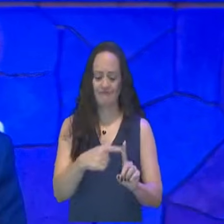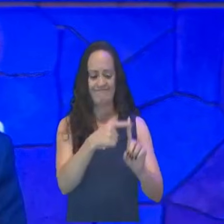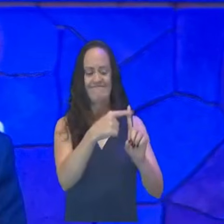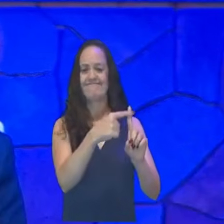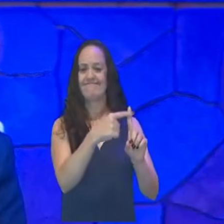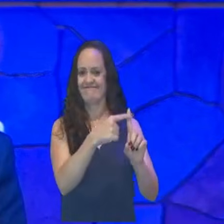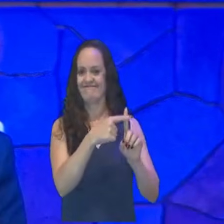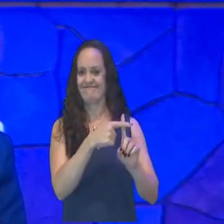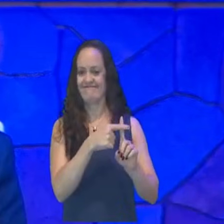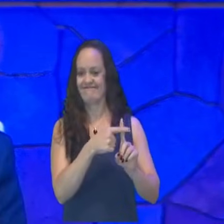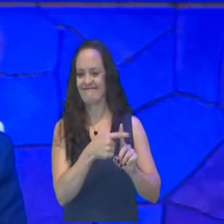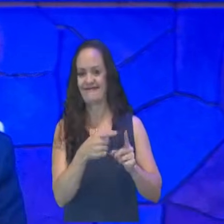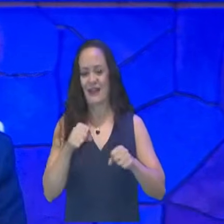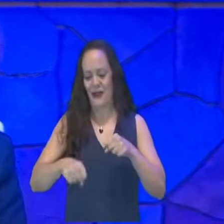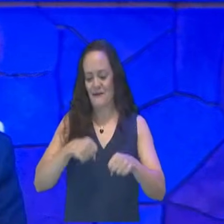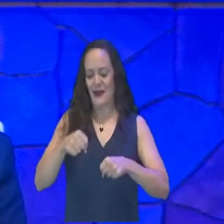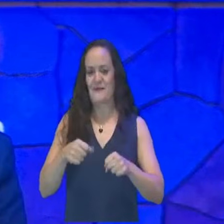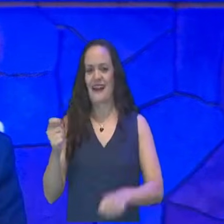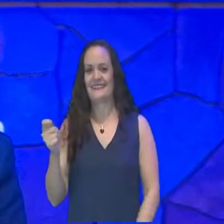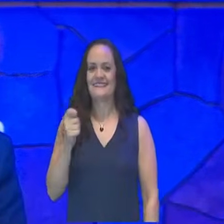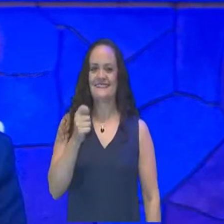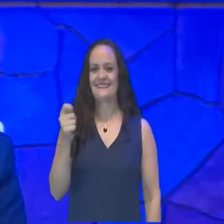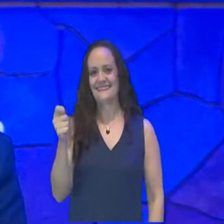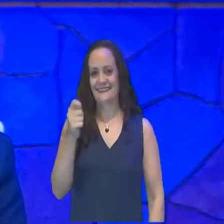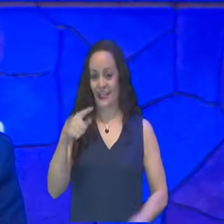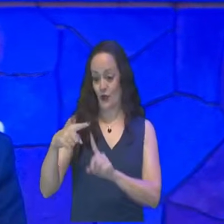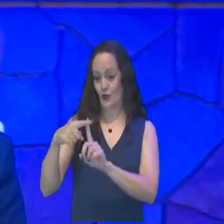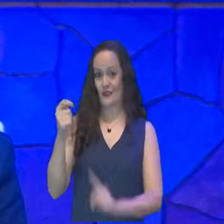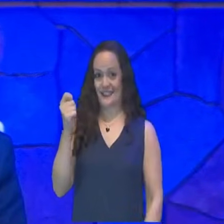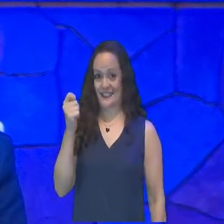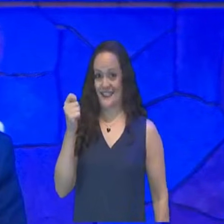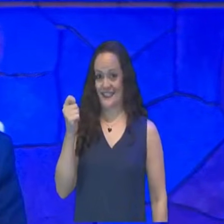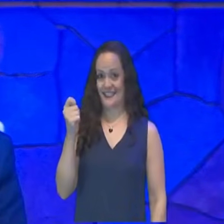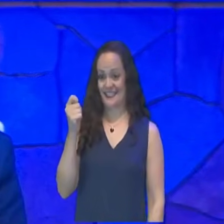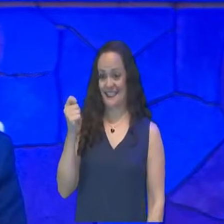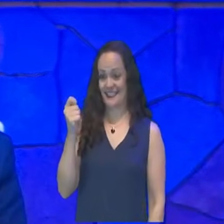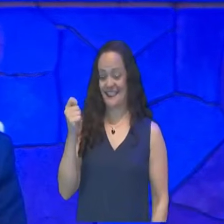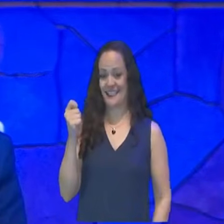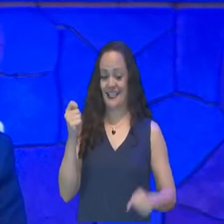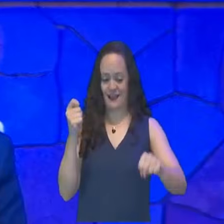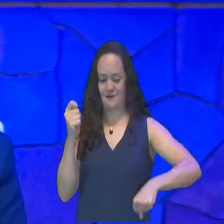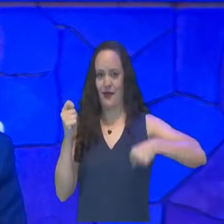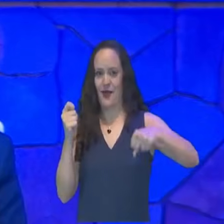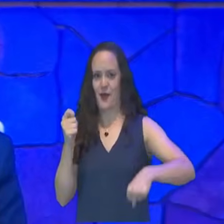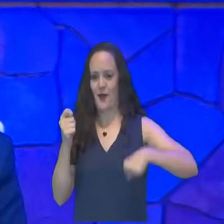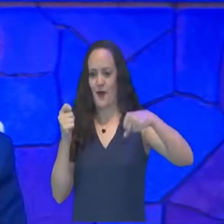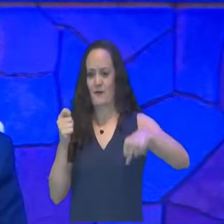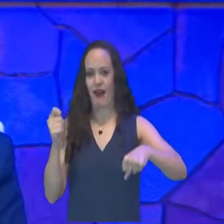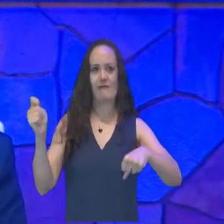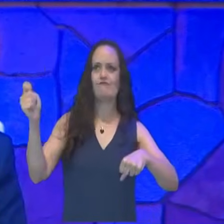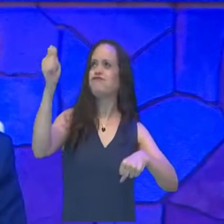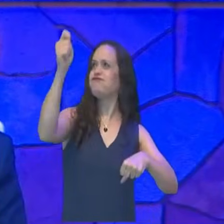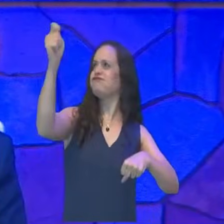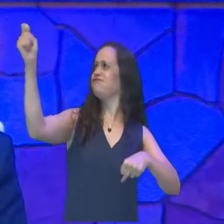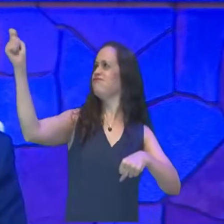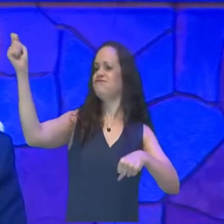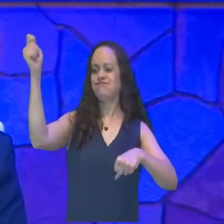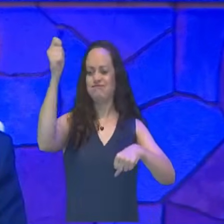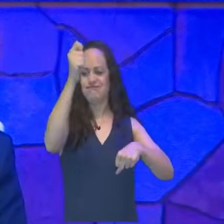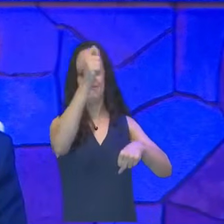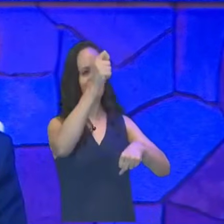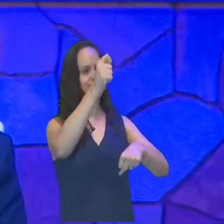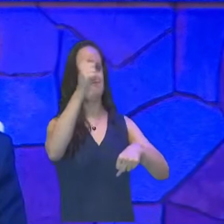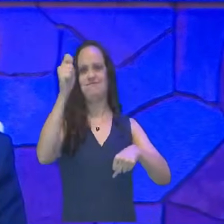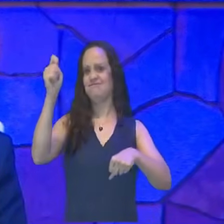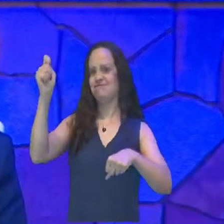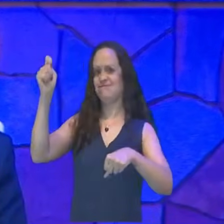mão, peguei a bicicleta e comecei a andar de bicicleta. Uma mão de um lado e a outra empunhando a cruz para o alto. Para cima e para